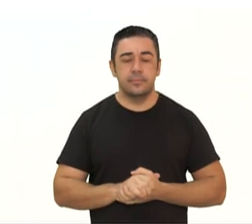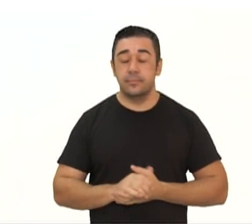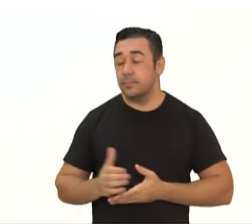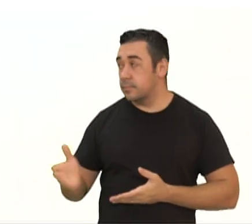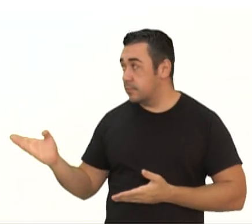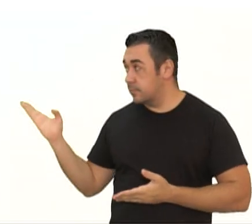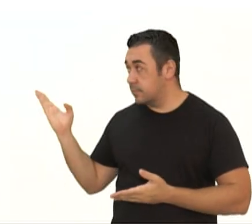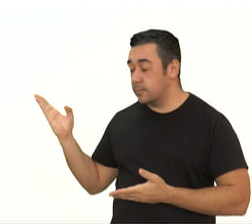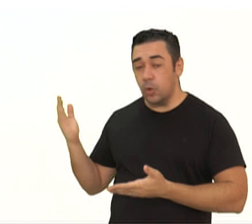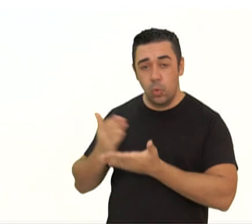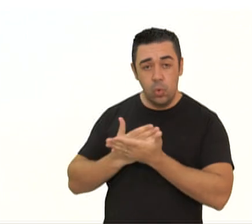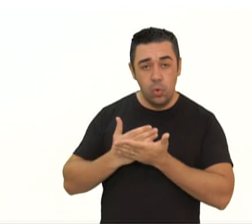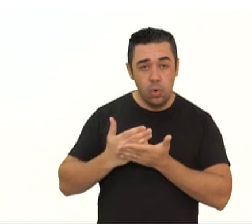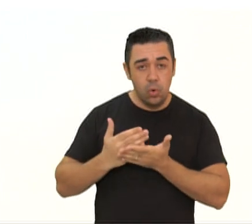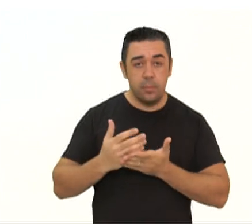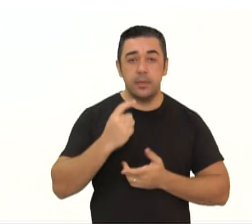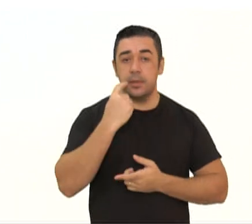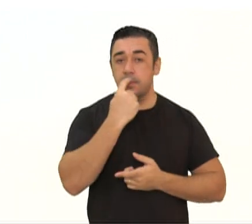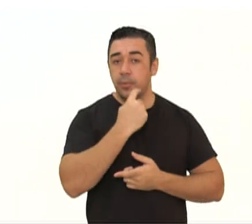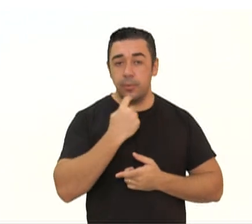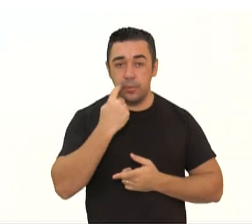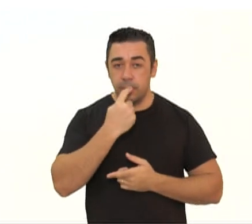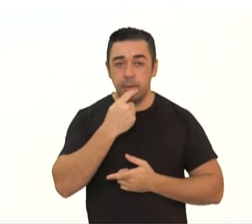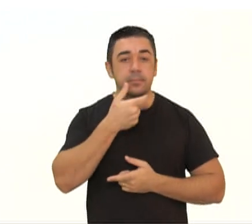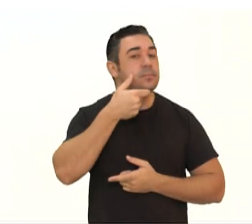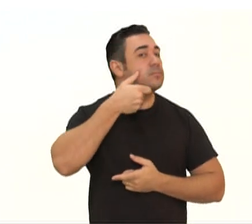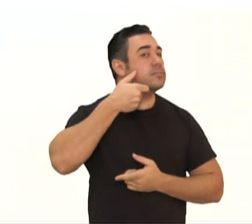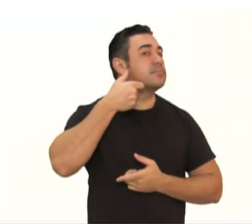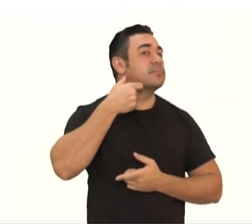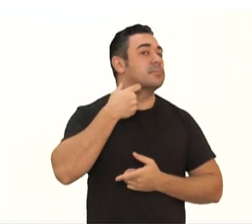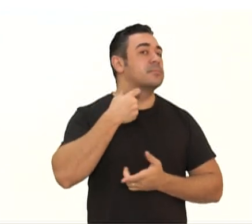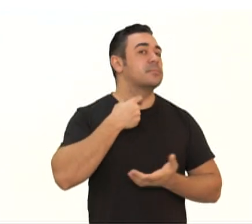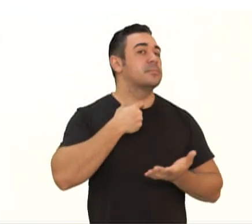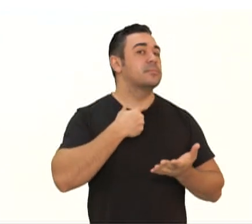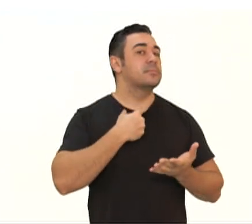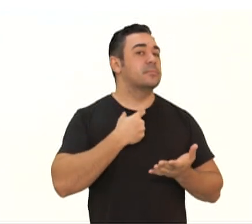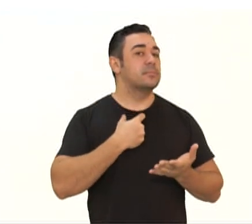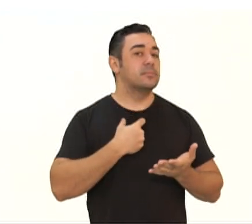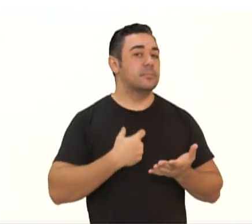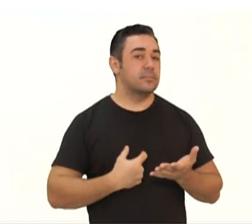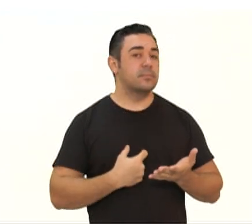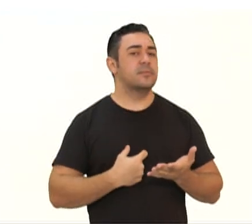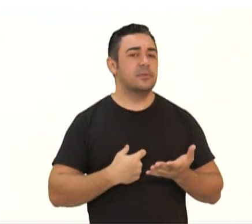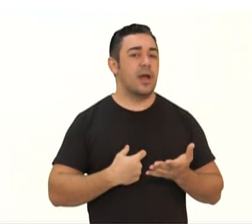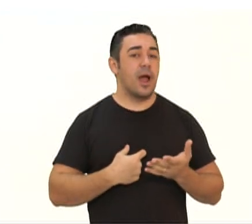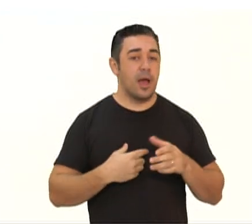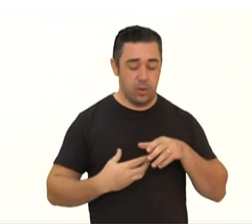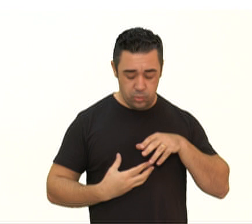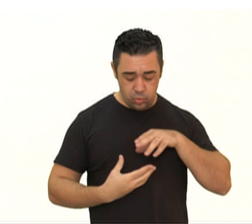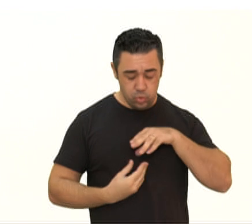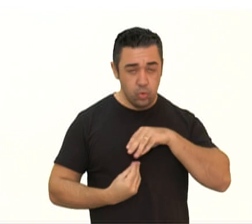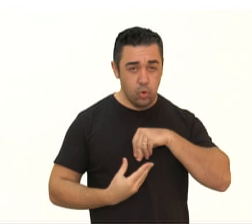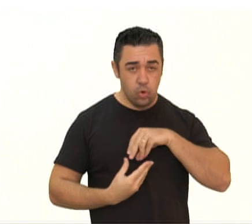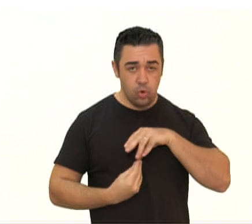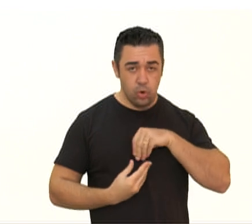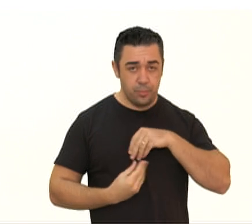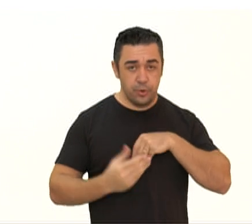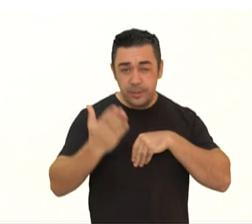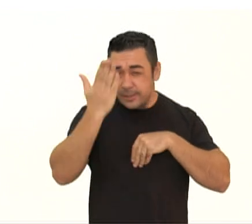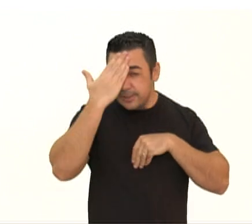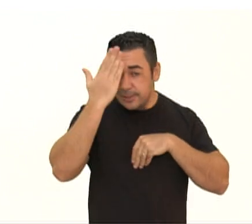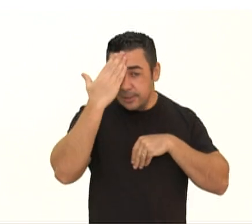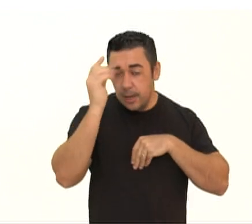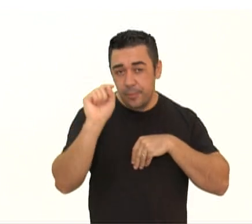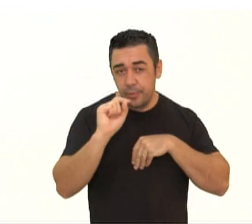Então, o processo vai iniciar, né, o tubo digestório lá na boca, e a gente já sabe o que acontece até chegar no estômago e já sabemos